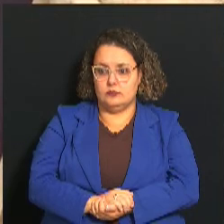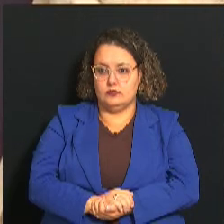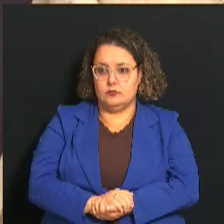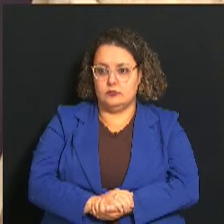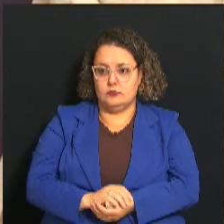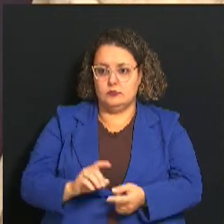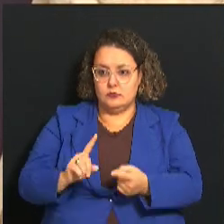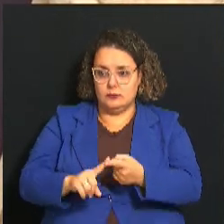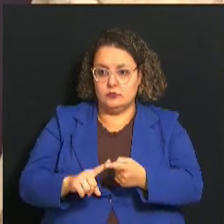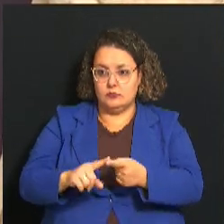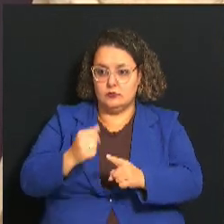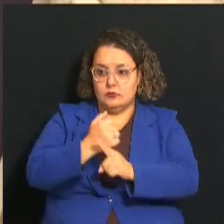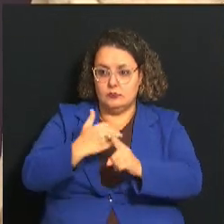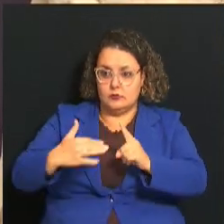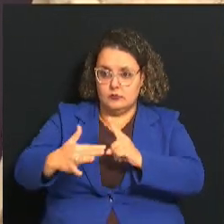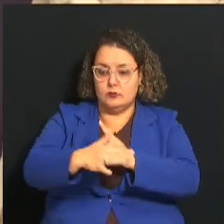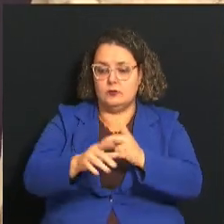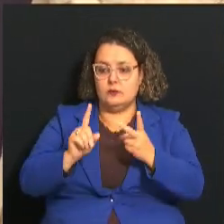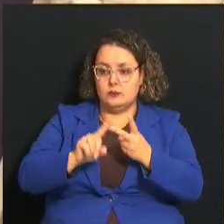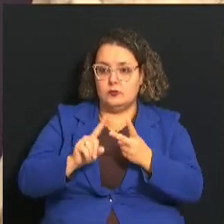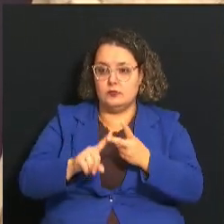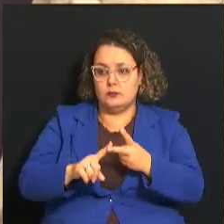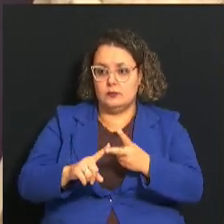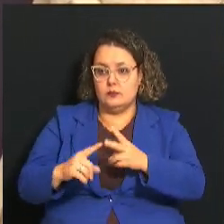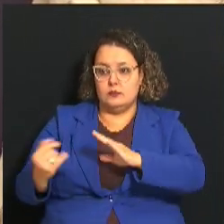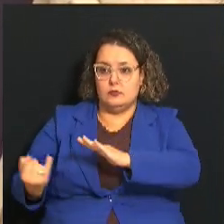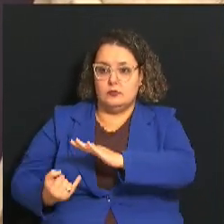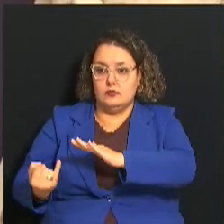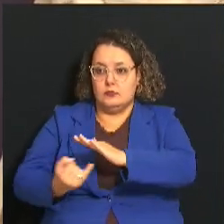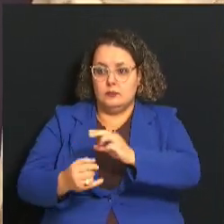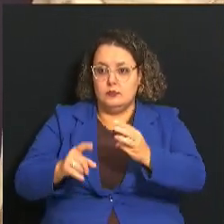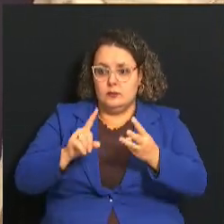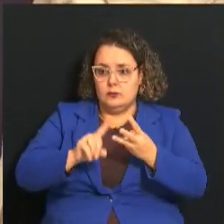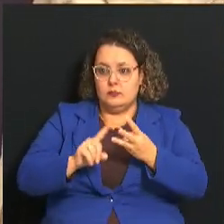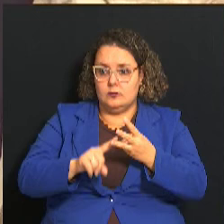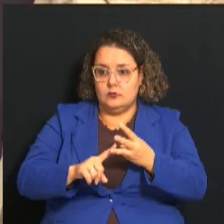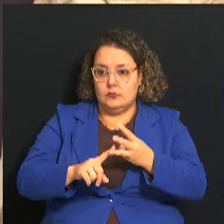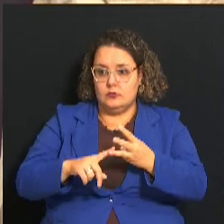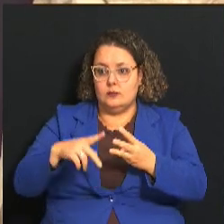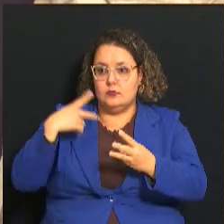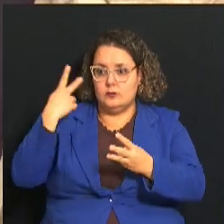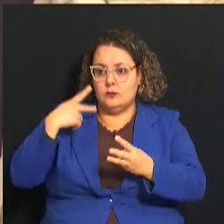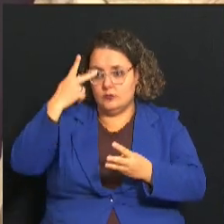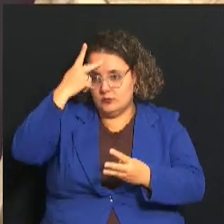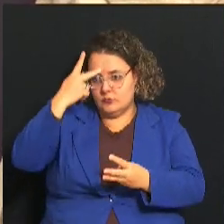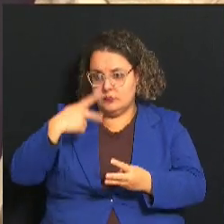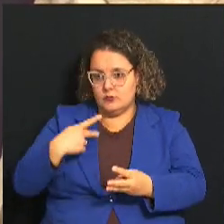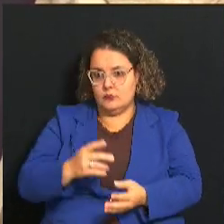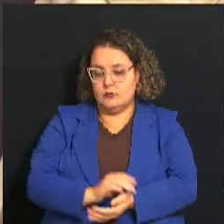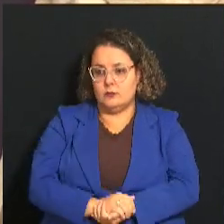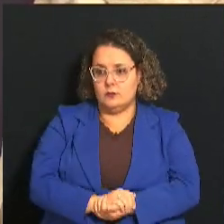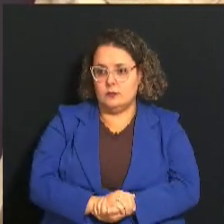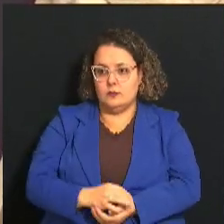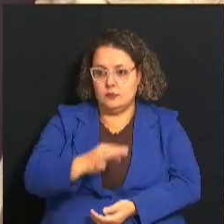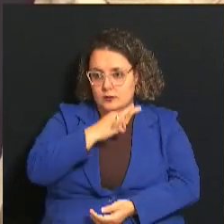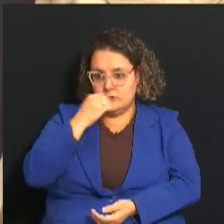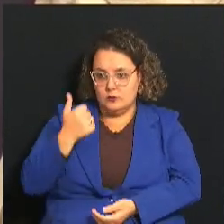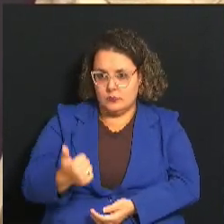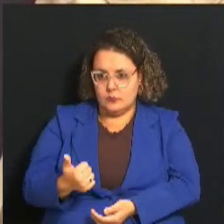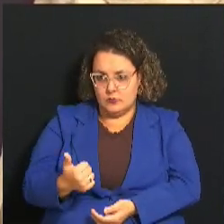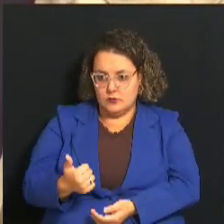pela sociedade civil, a segunda pelas entidades e o terceiro pelos pares. Perfeito. Perfeito?